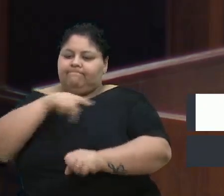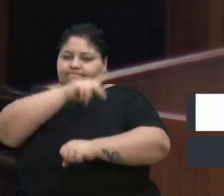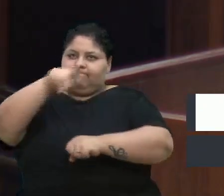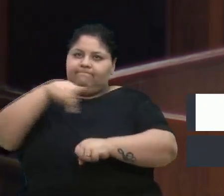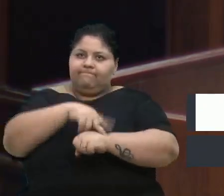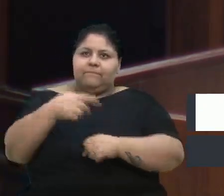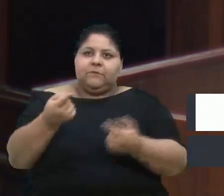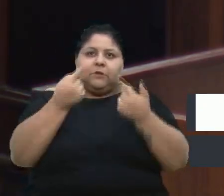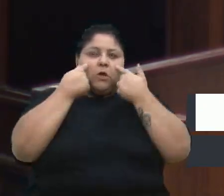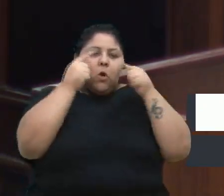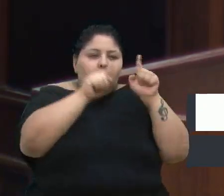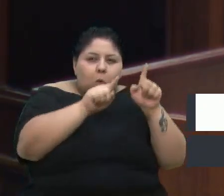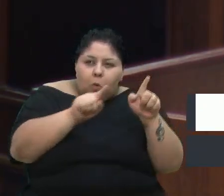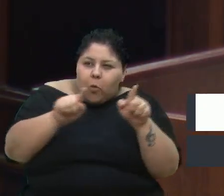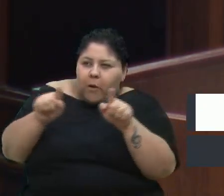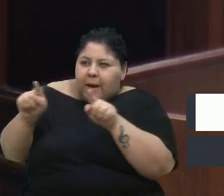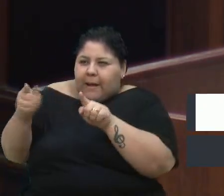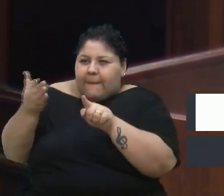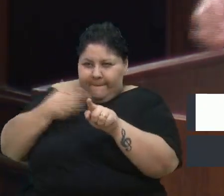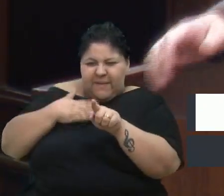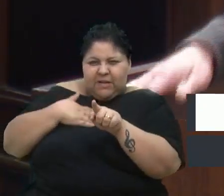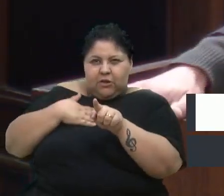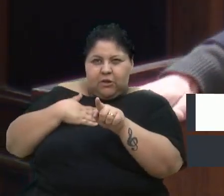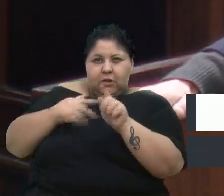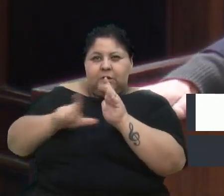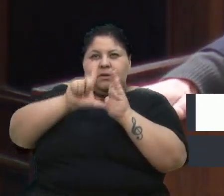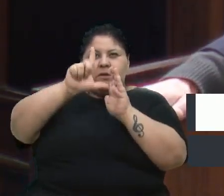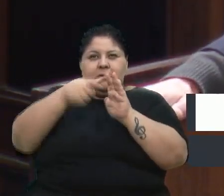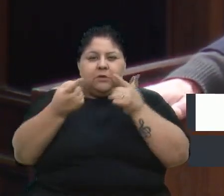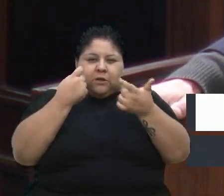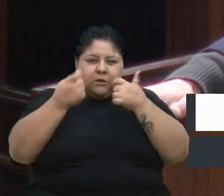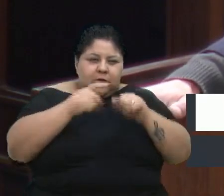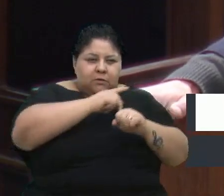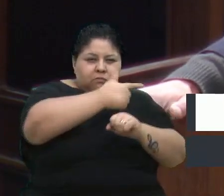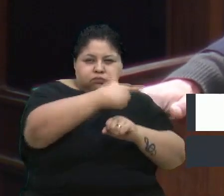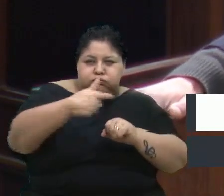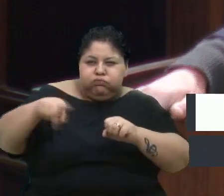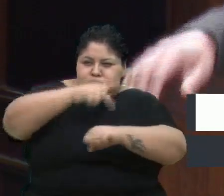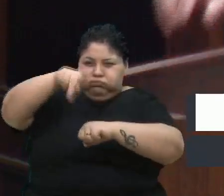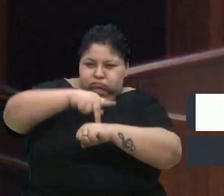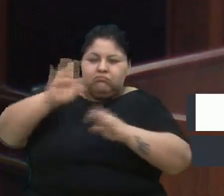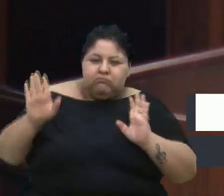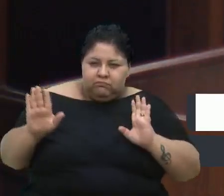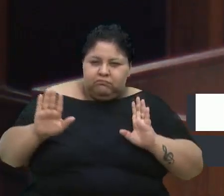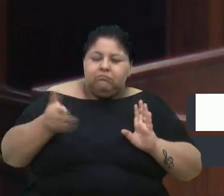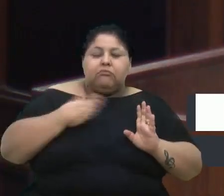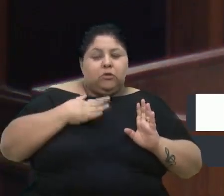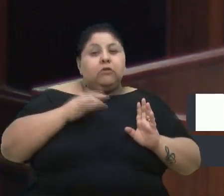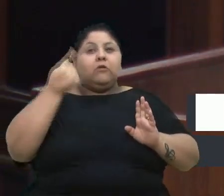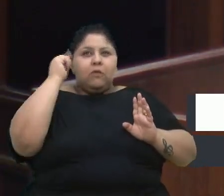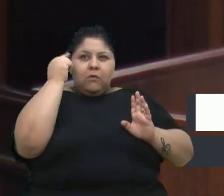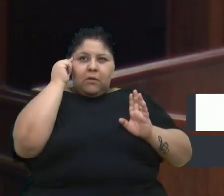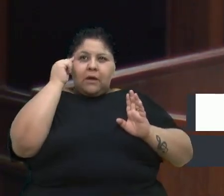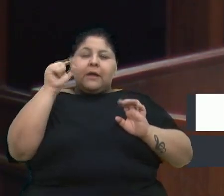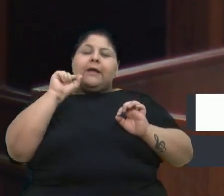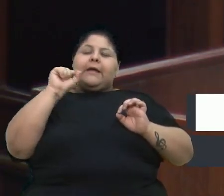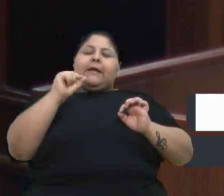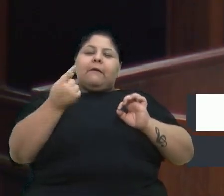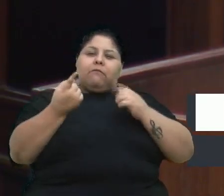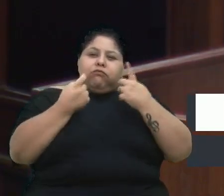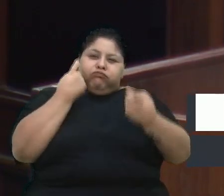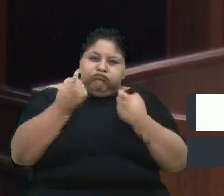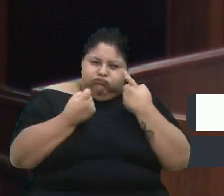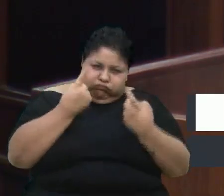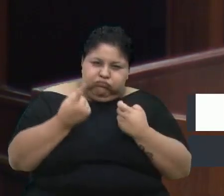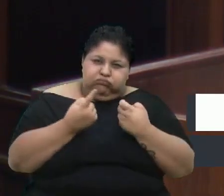olhar primeiro para o nosso umbigo, para depois nós estar se preocupando com outros países. No meu ponto de vista, quem tem que se preocupar com